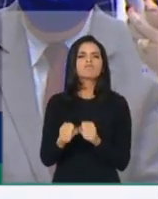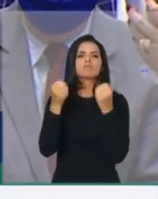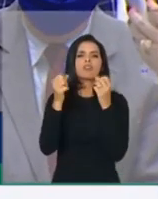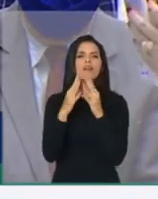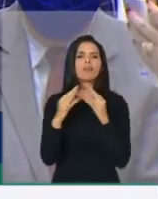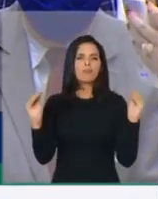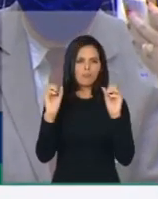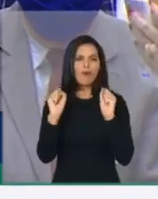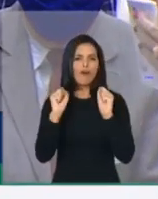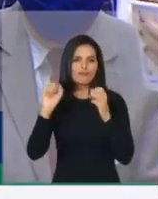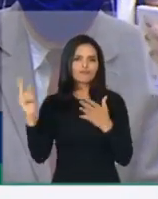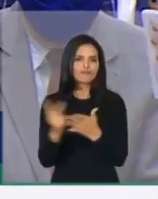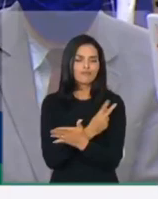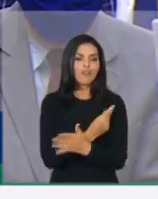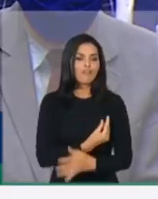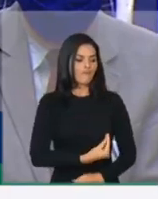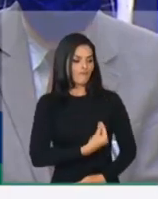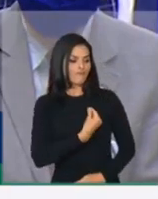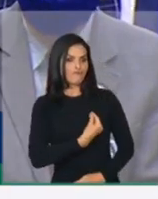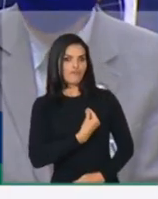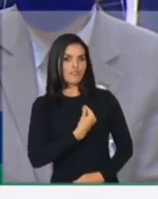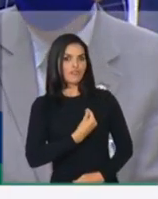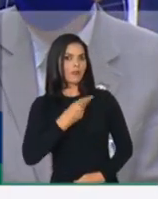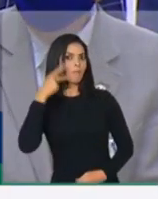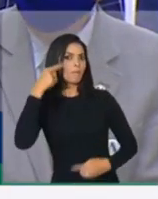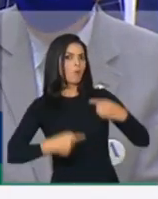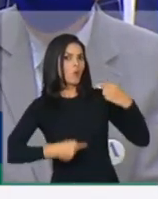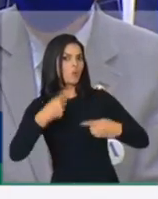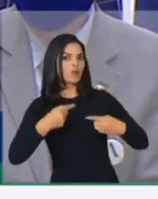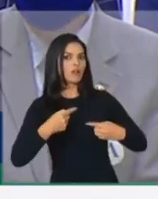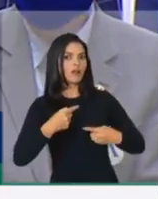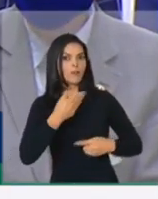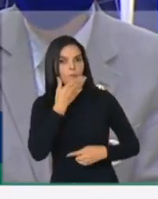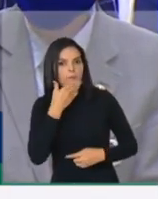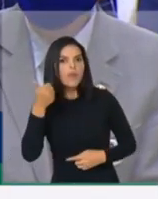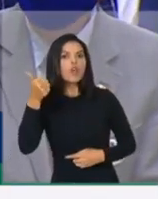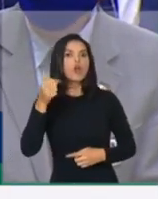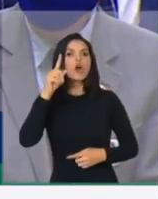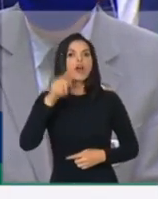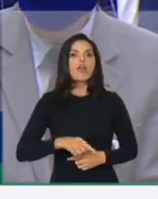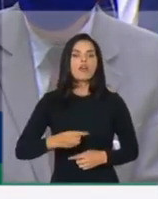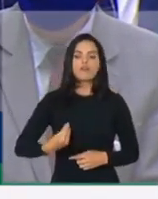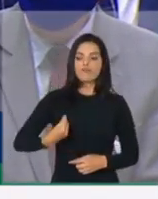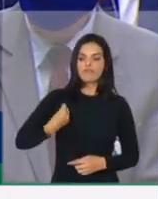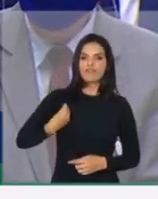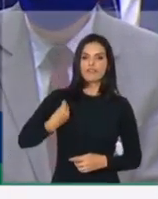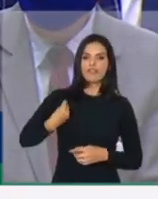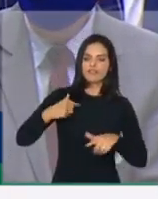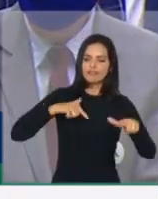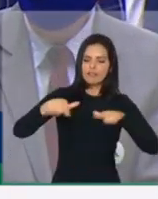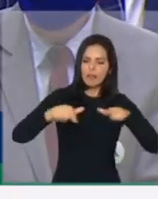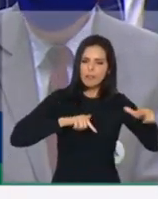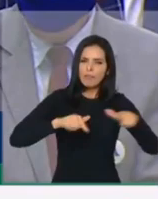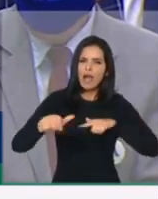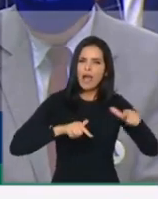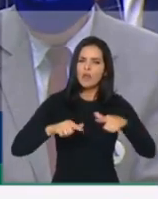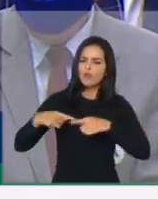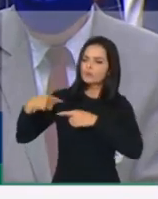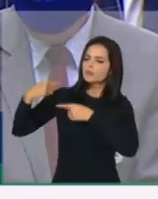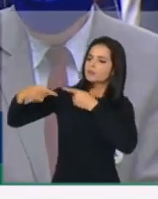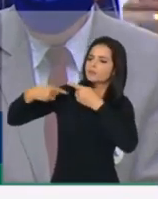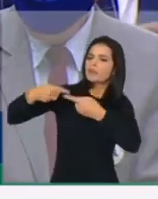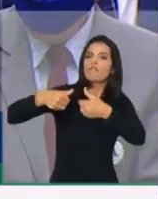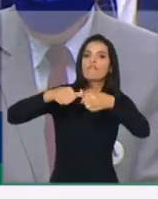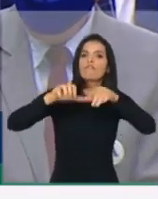pública, o essencial não são as pompas, mas o que deixamos como legado. Quero servir ao